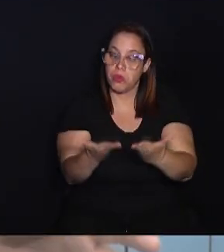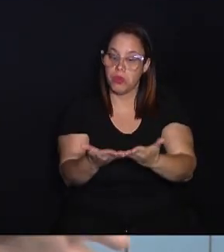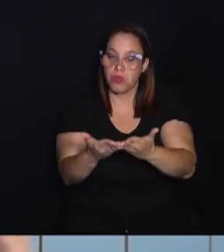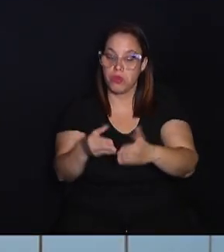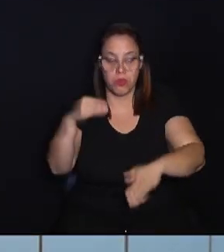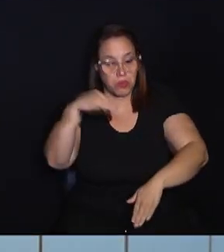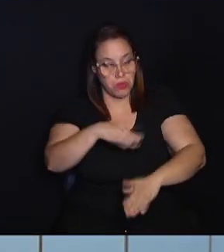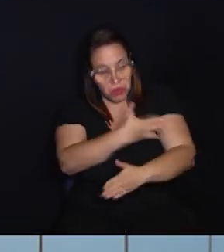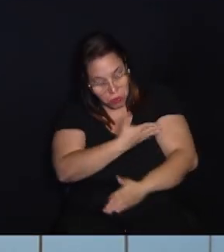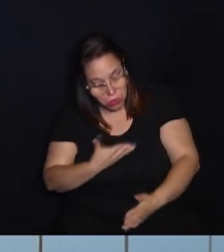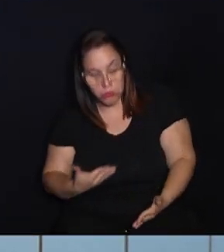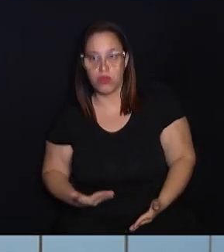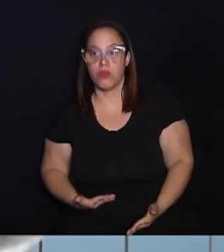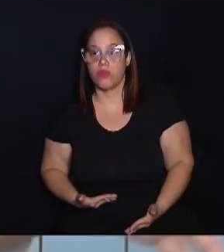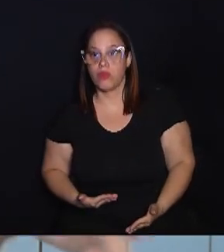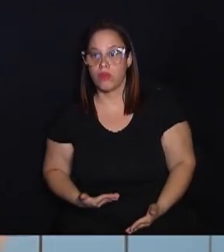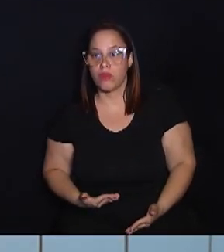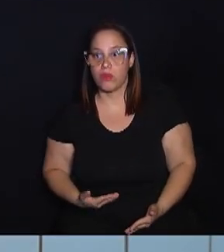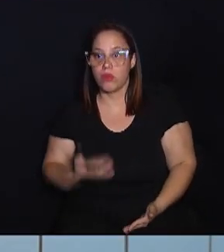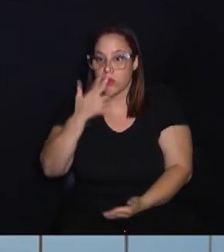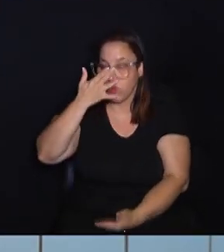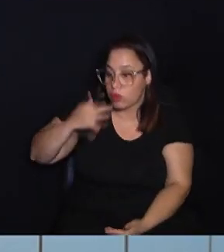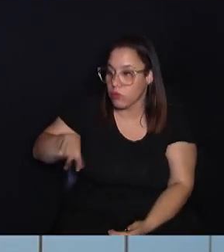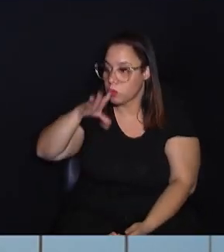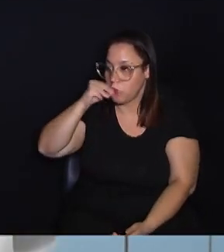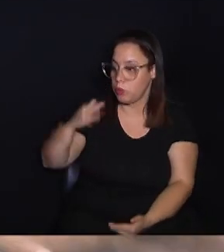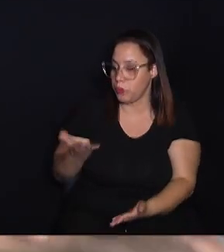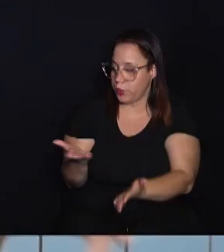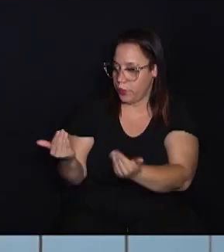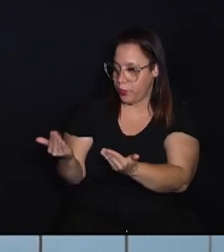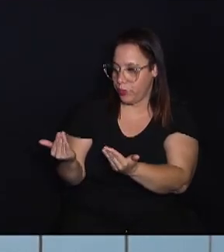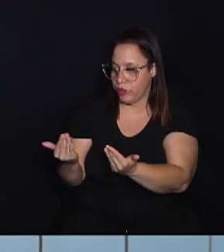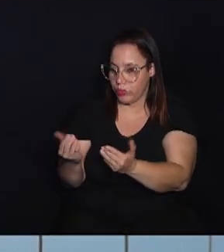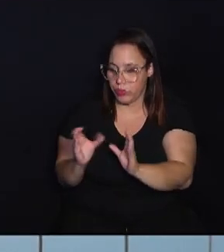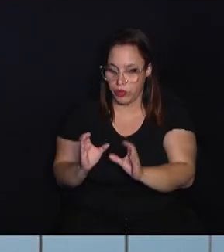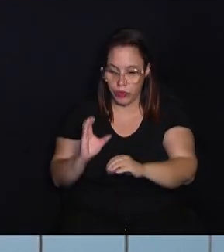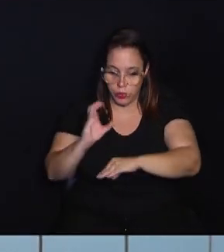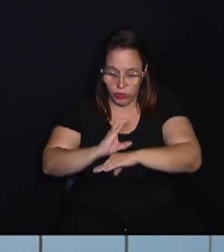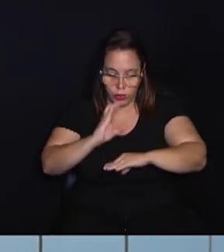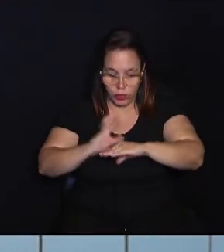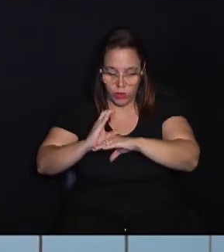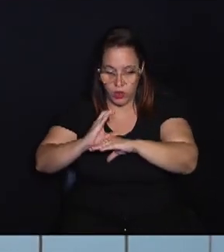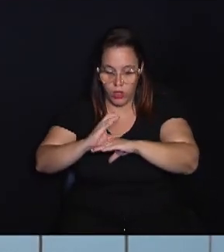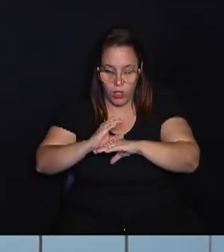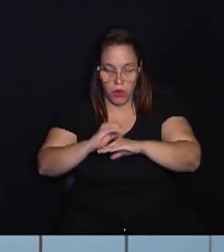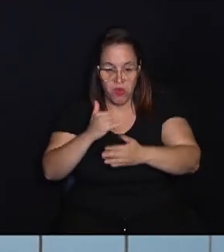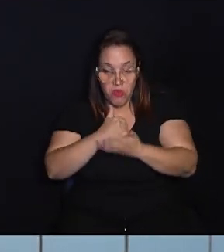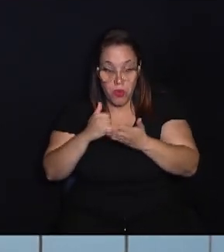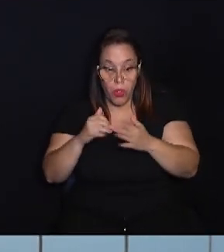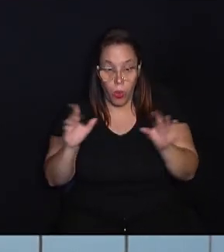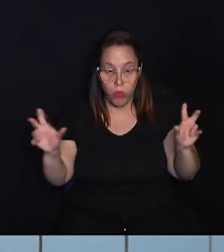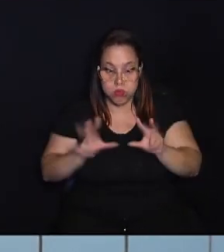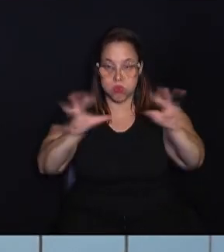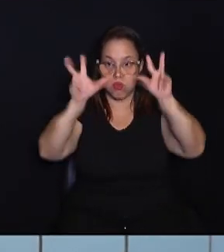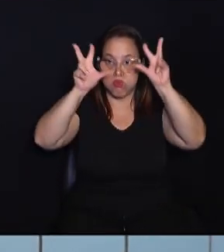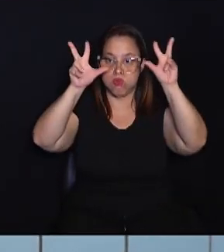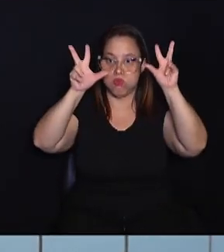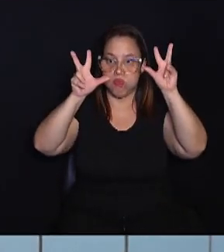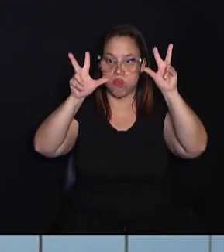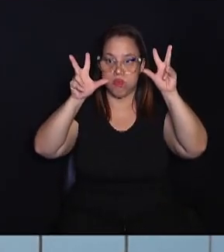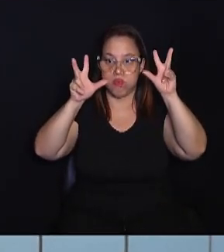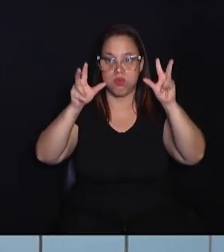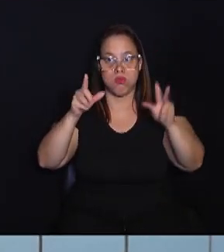Ministério Público da Infância e da Juventude, com o Conselho Municipal de Política sobre Drogas, alertando para o